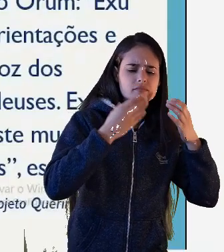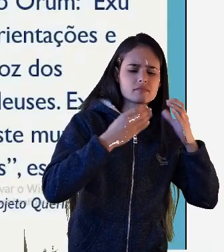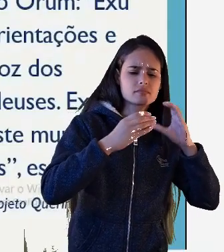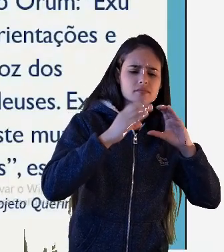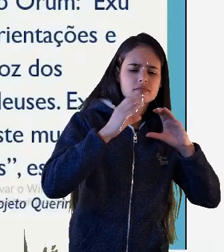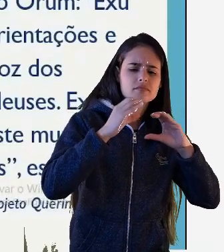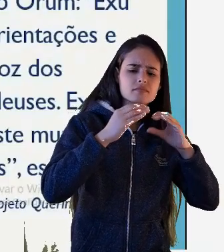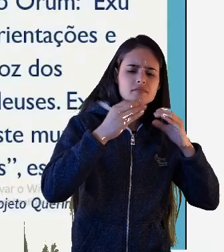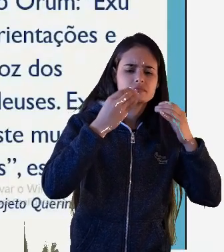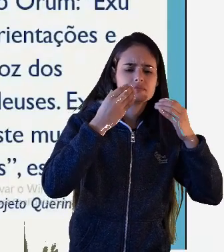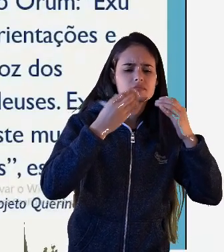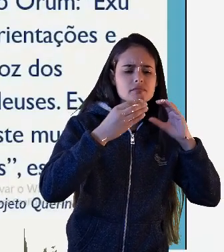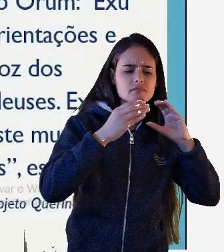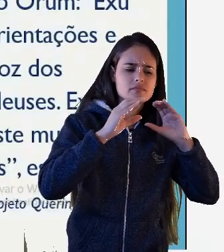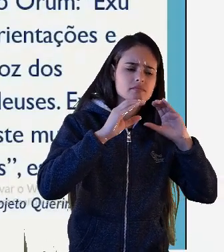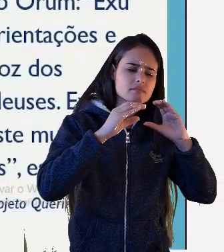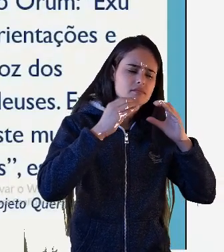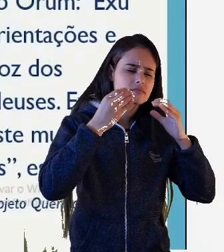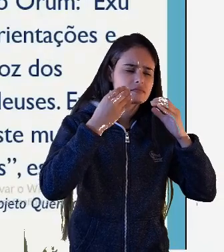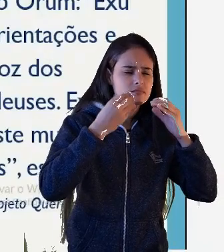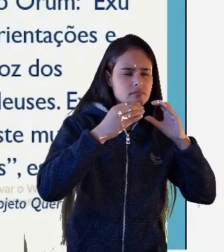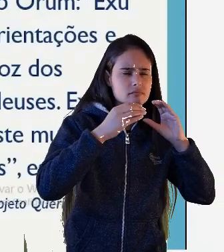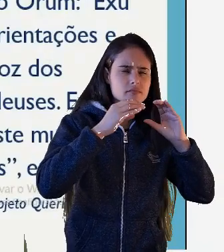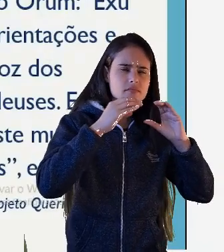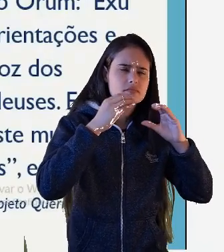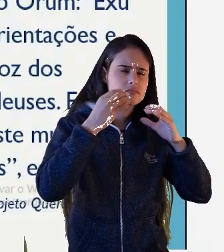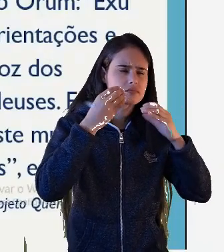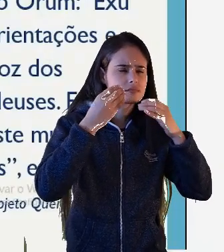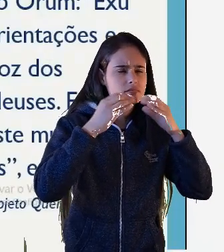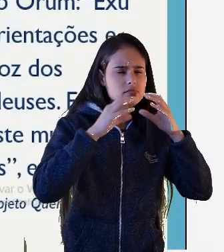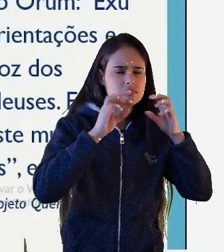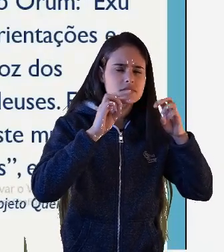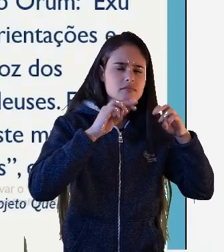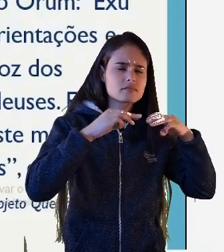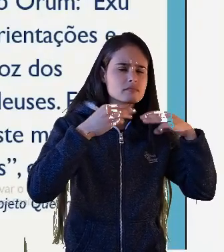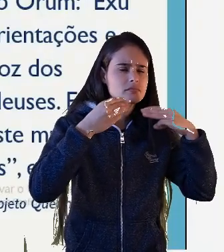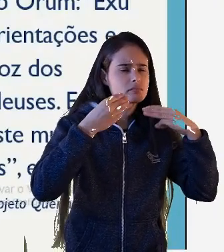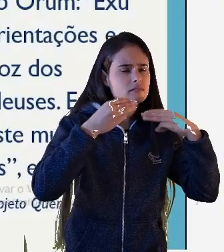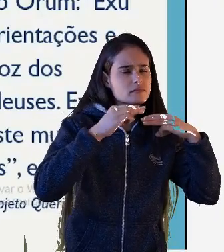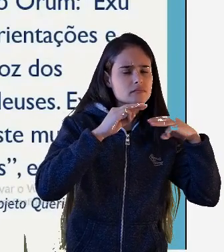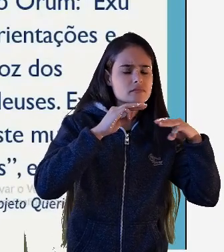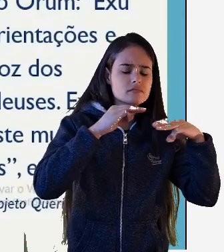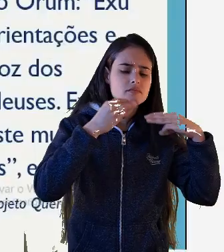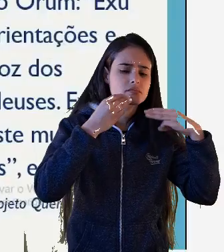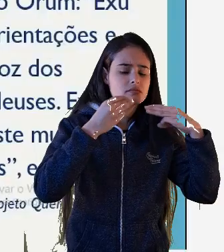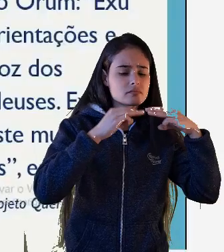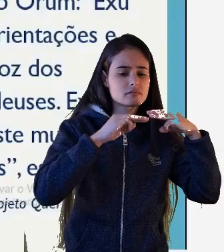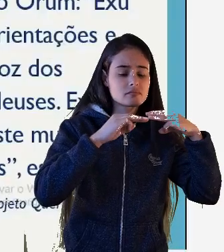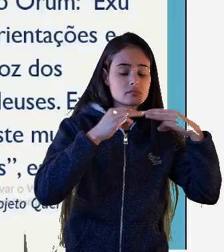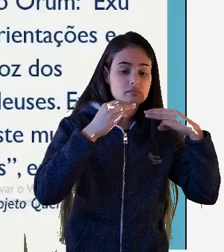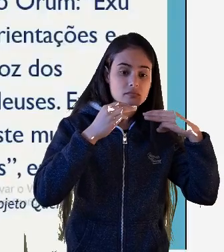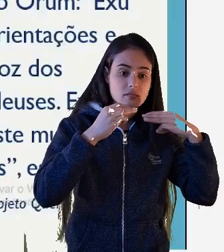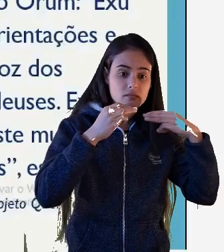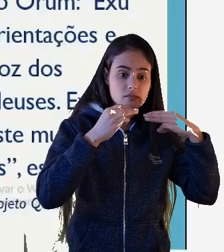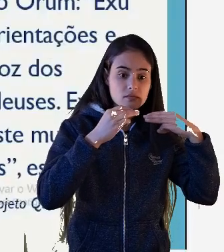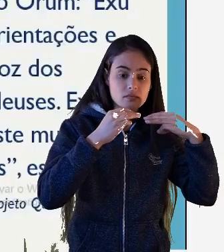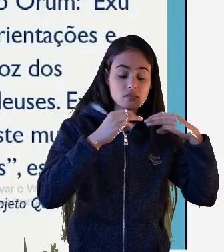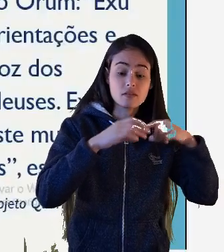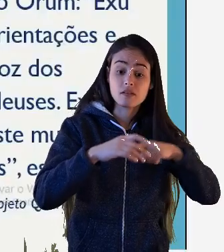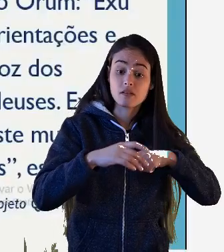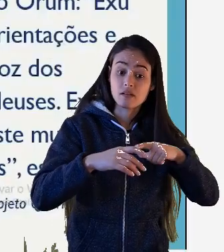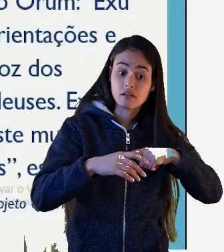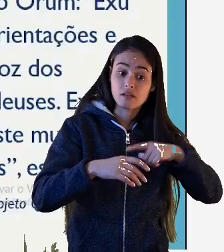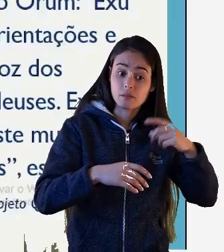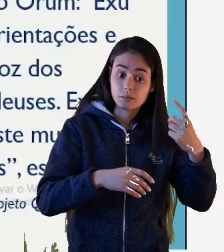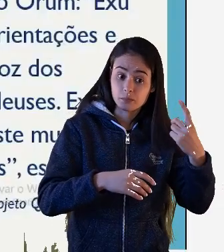contra aquelas, né? Contra aquelas, tudo aquilo que o catolicismo ali